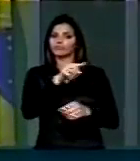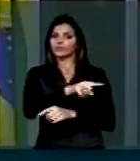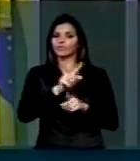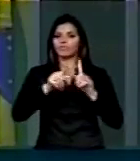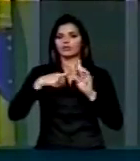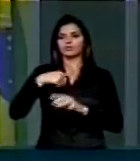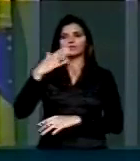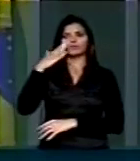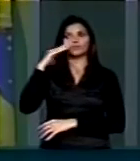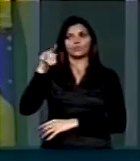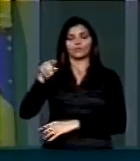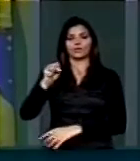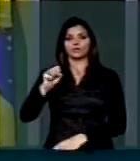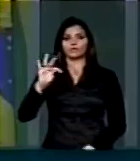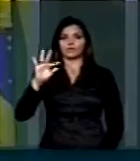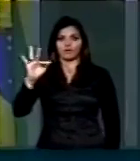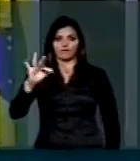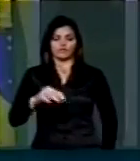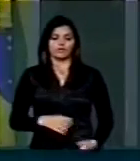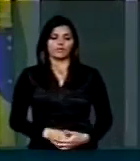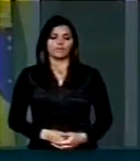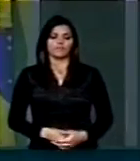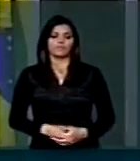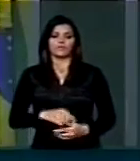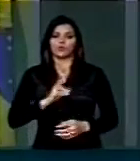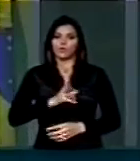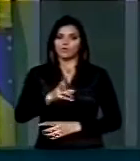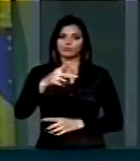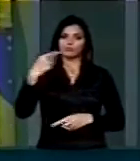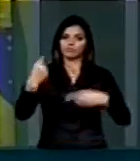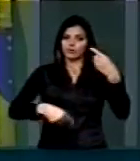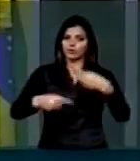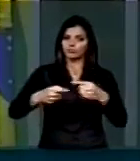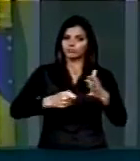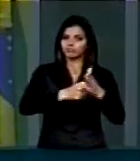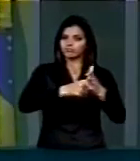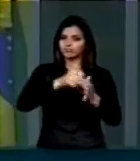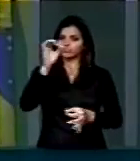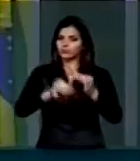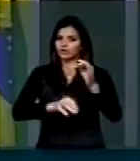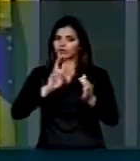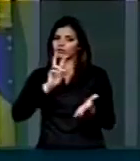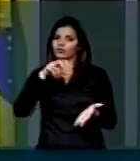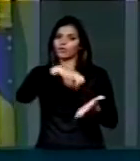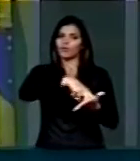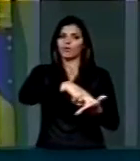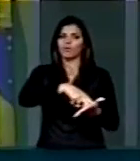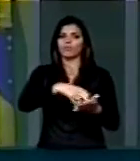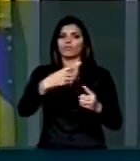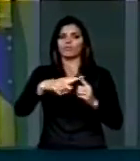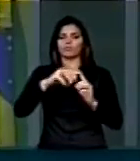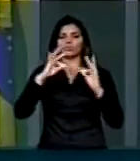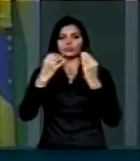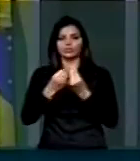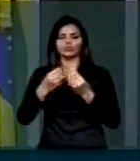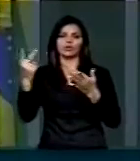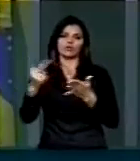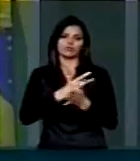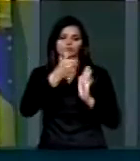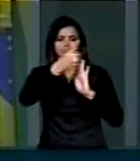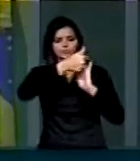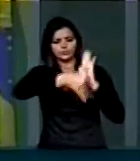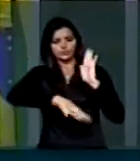o Supremo Tribunal Federal, que deu curso ao processo e o condenou pelas razões citadas. É